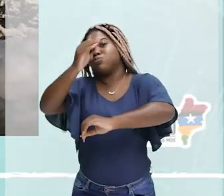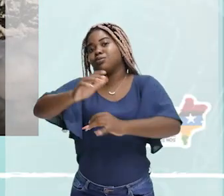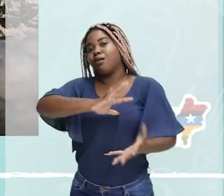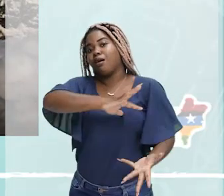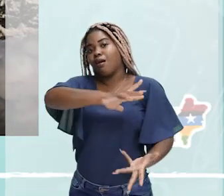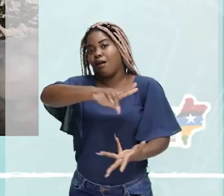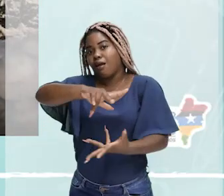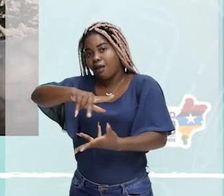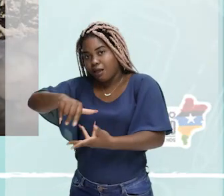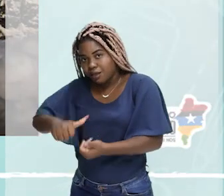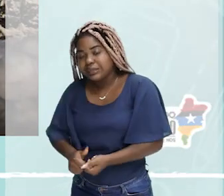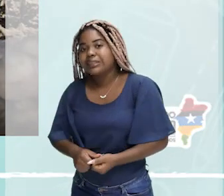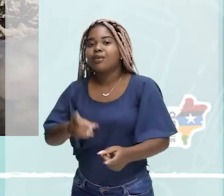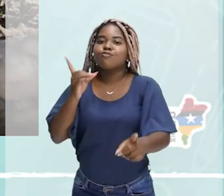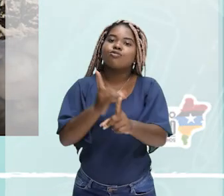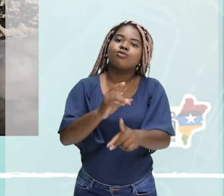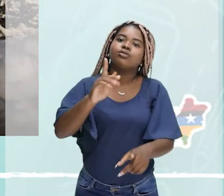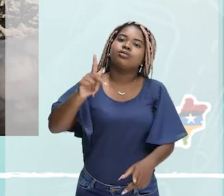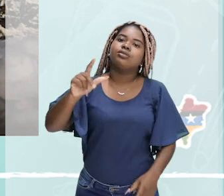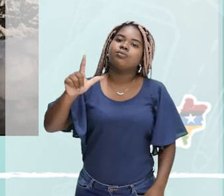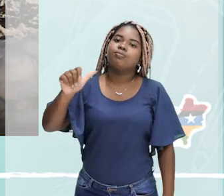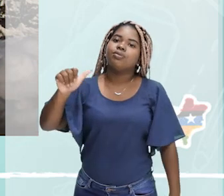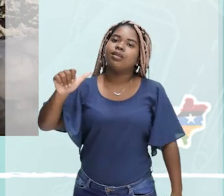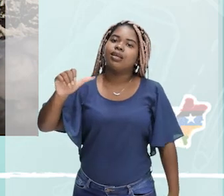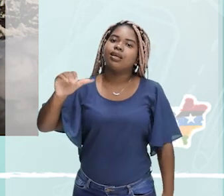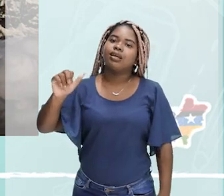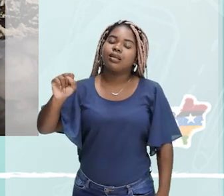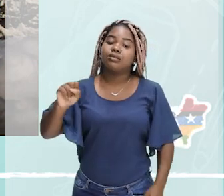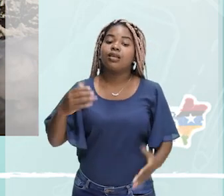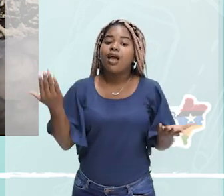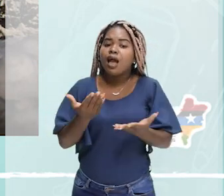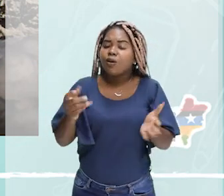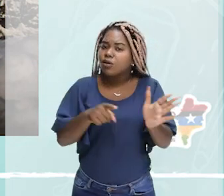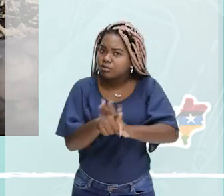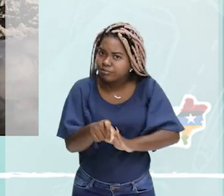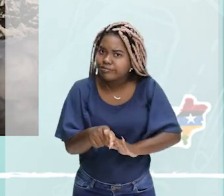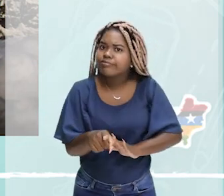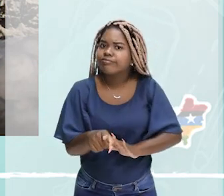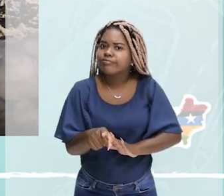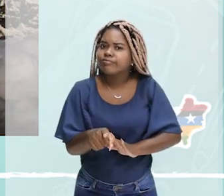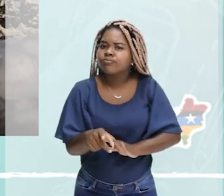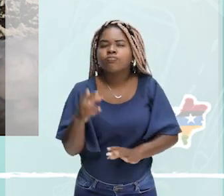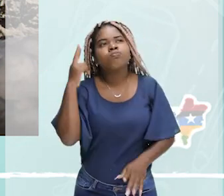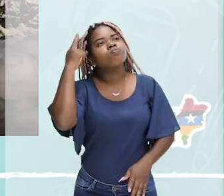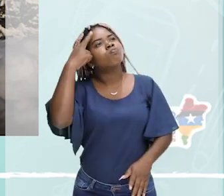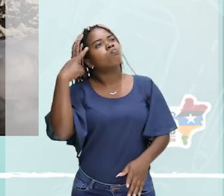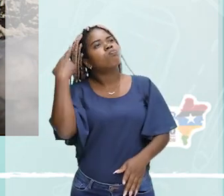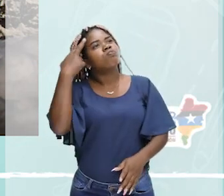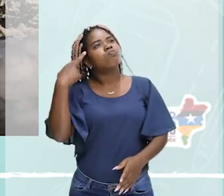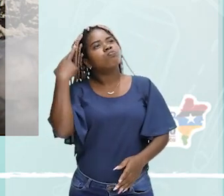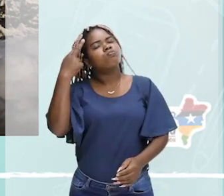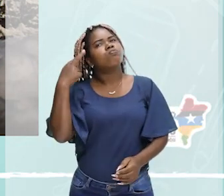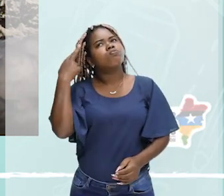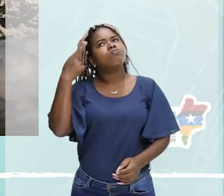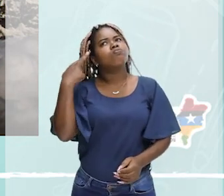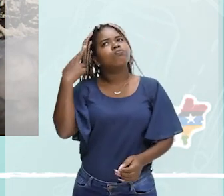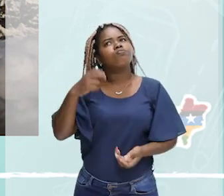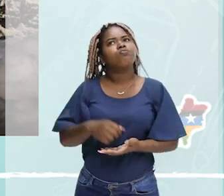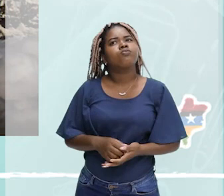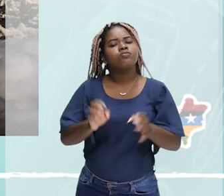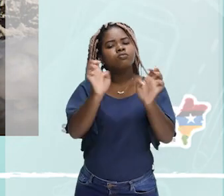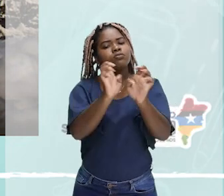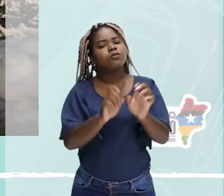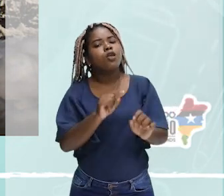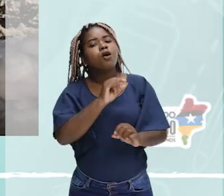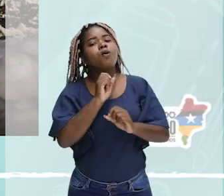moderno, encontro de placas tectônicas. Agora, galera, eu te faço uma pergunta. Raciocina aí, de acordo com a nossa estrutura, o que